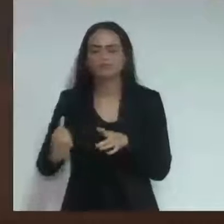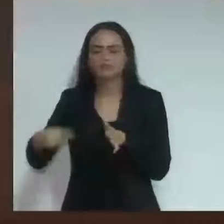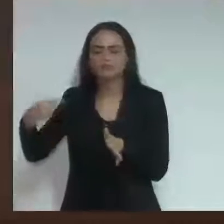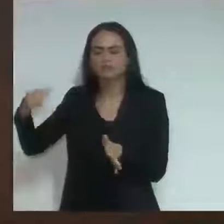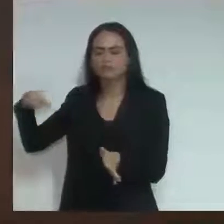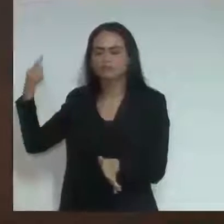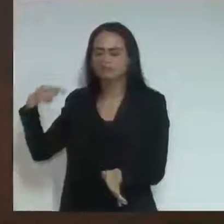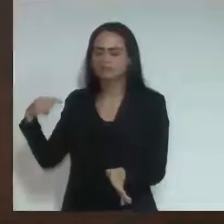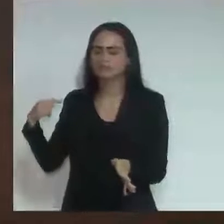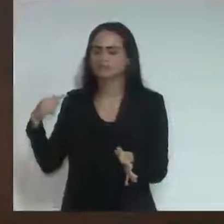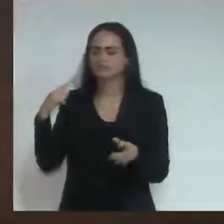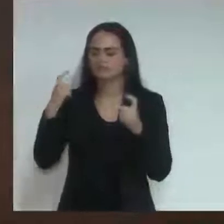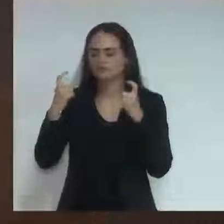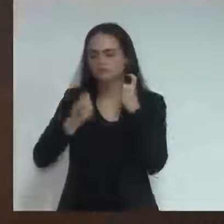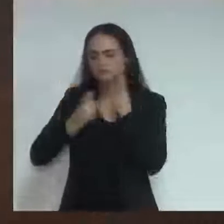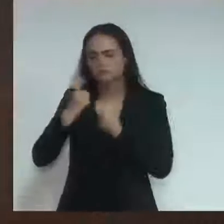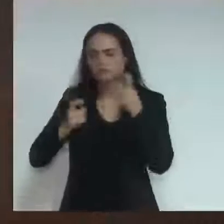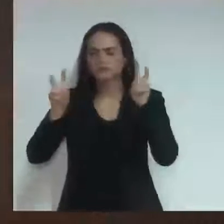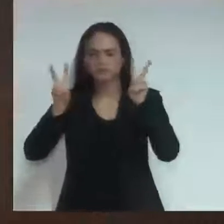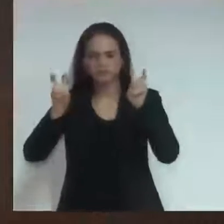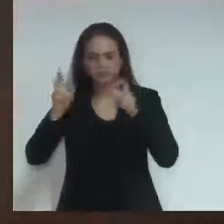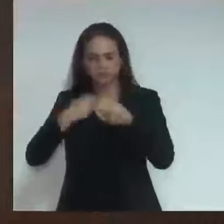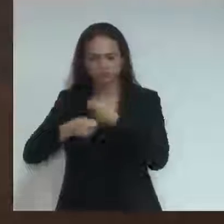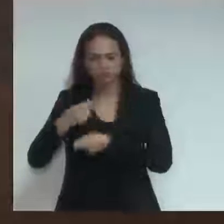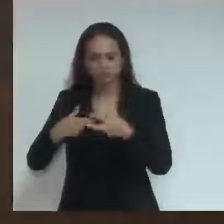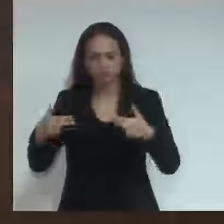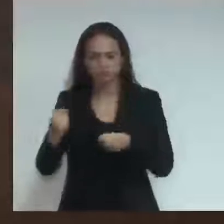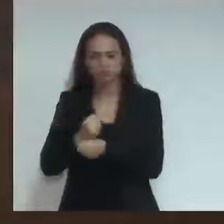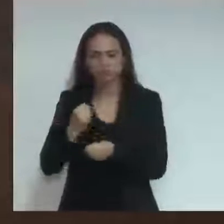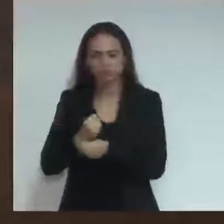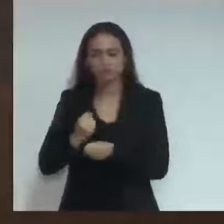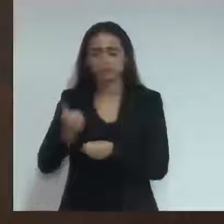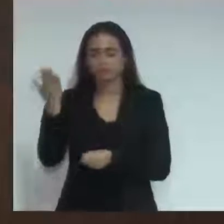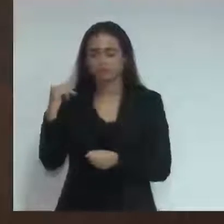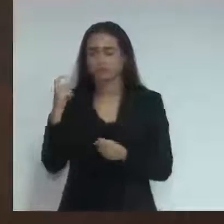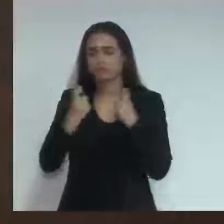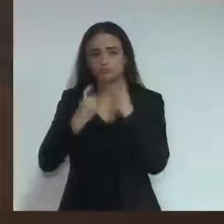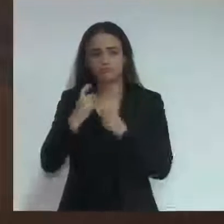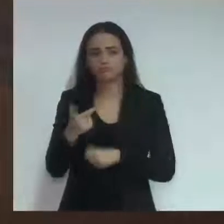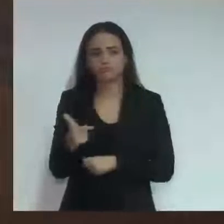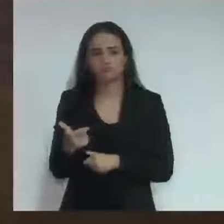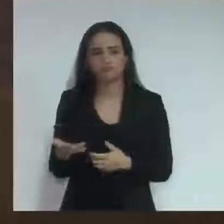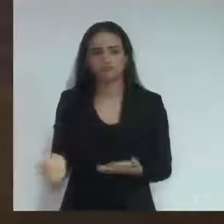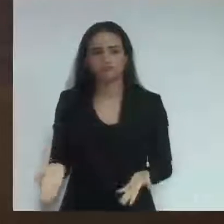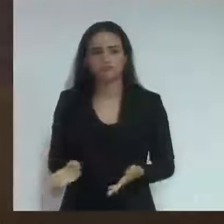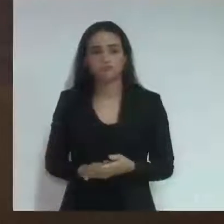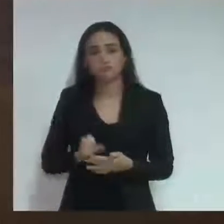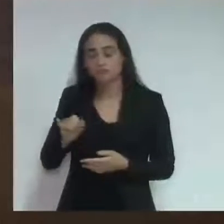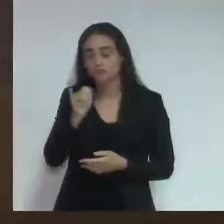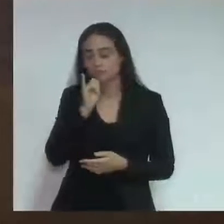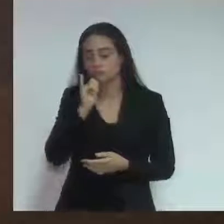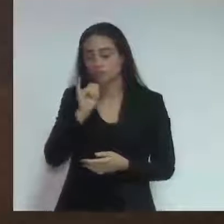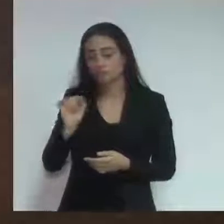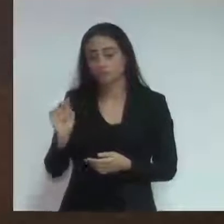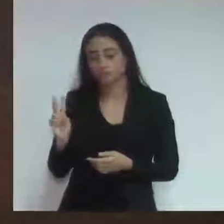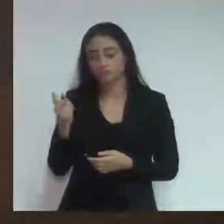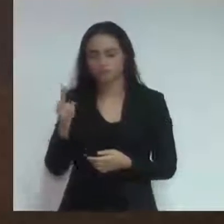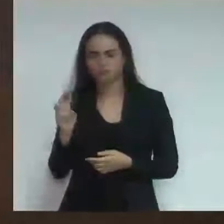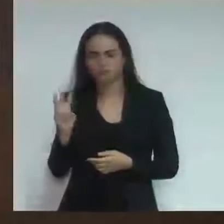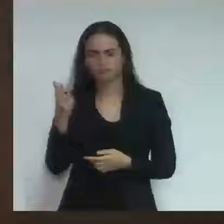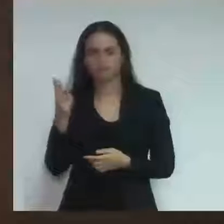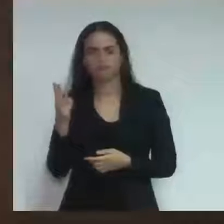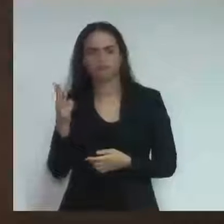Câmara. Quando se fala em 3 ou 4 pessoas para discutir alguma coisa, erra-se menos. A possibilidade de